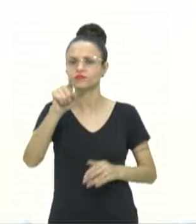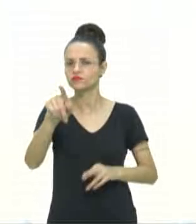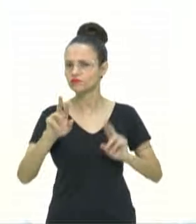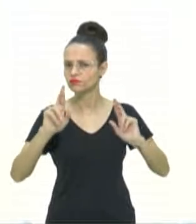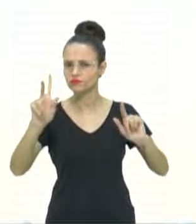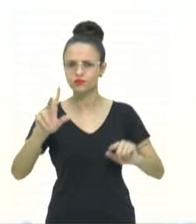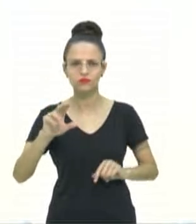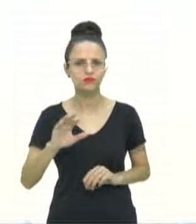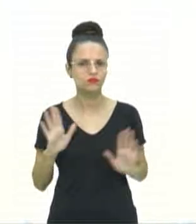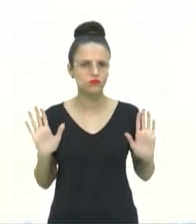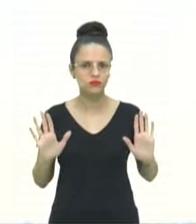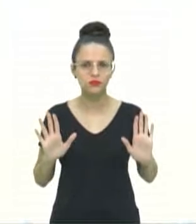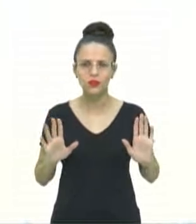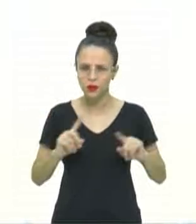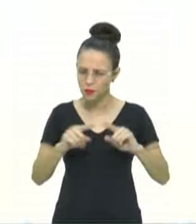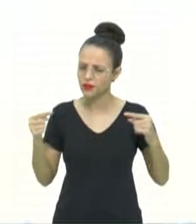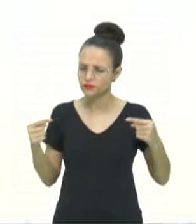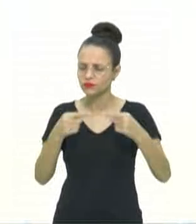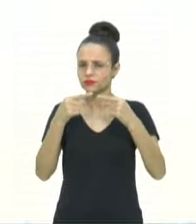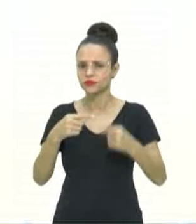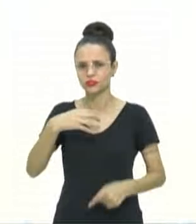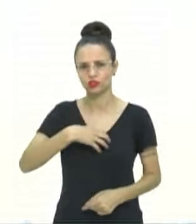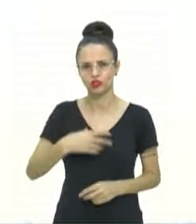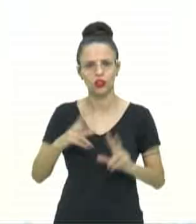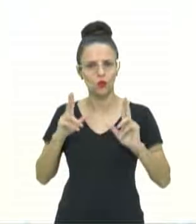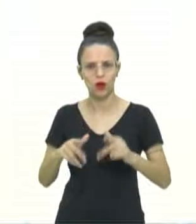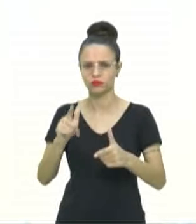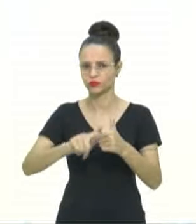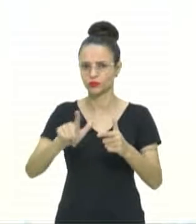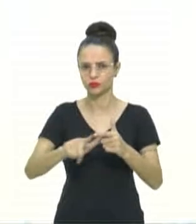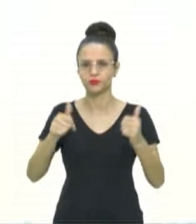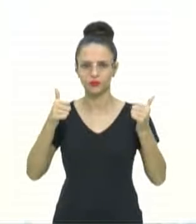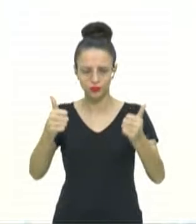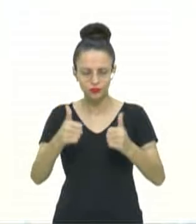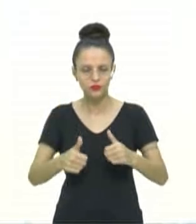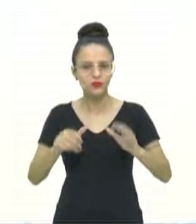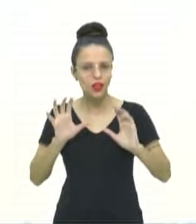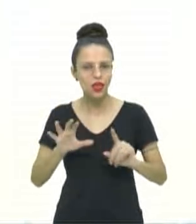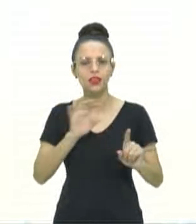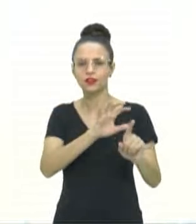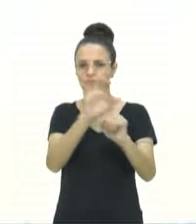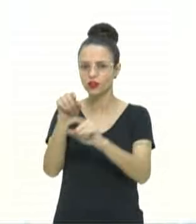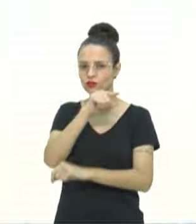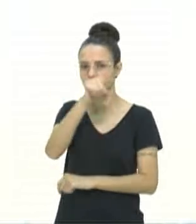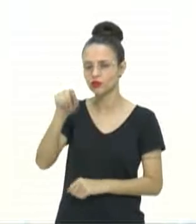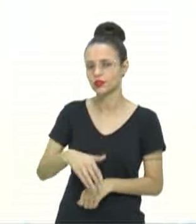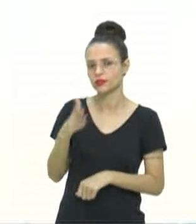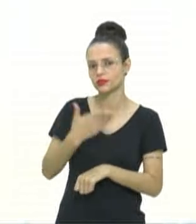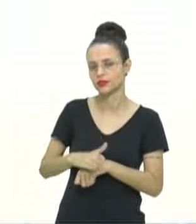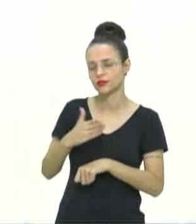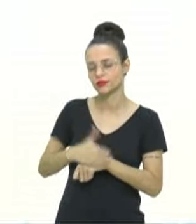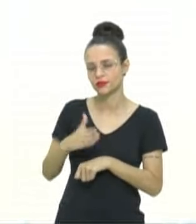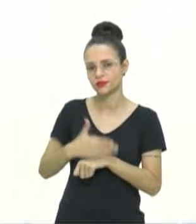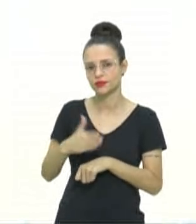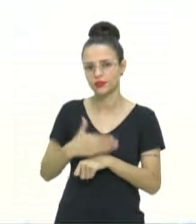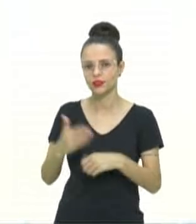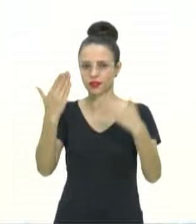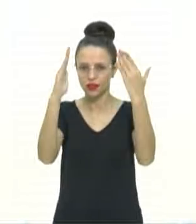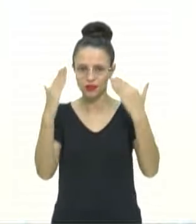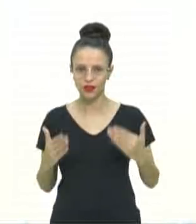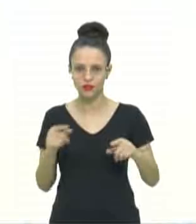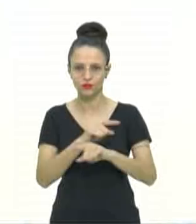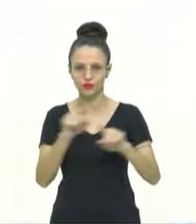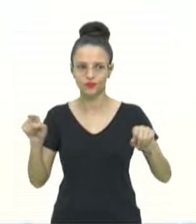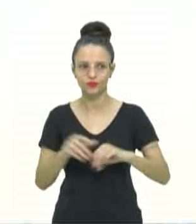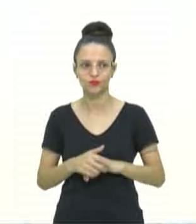forma diferente, mas que tem o mesmo sentido, não tem problema, tá? Era justamente essa ideia para que vocês exercitem aí a análise de